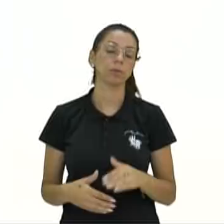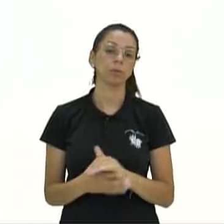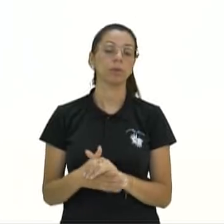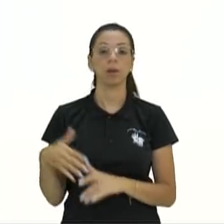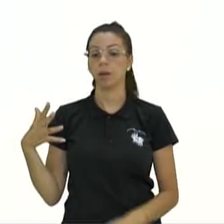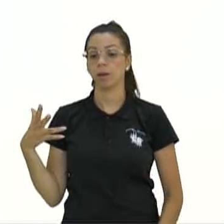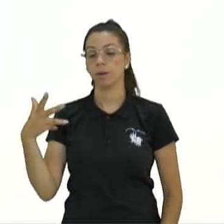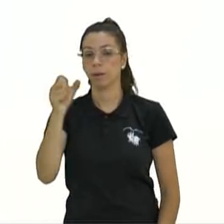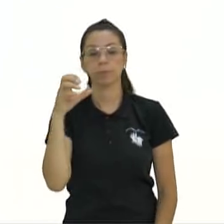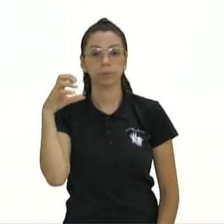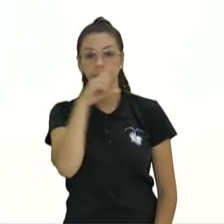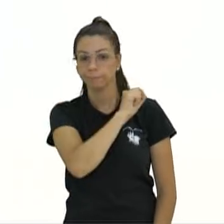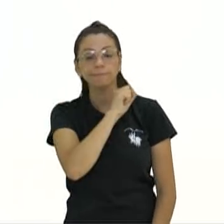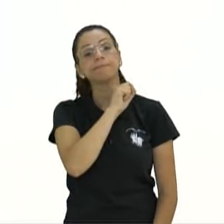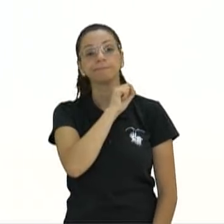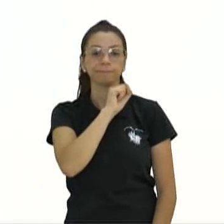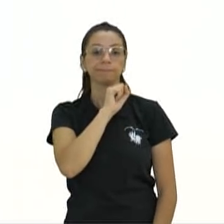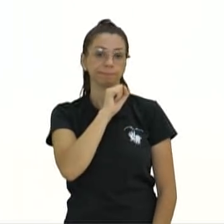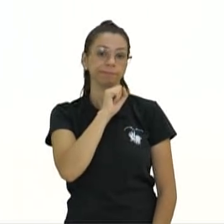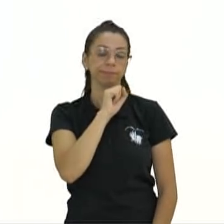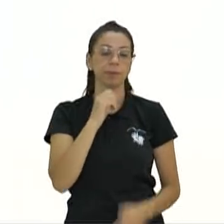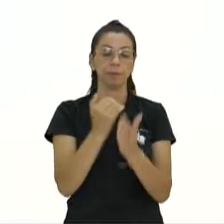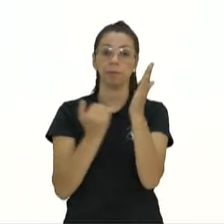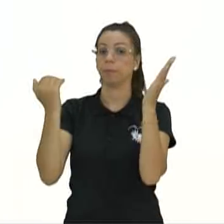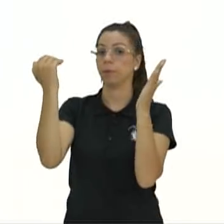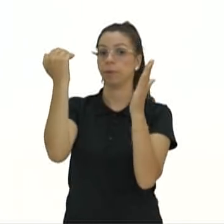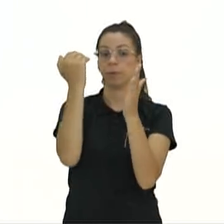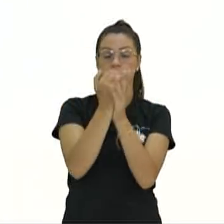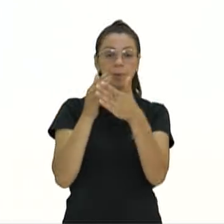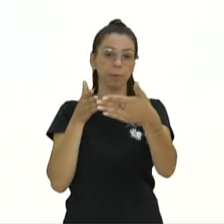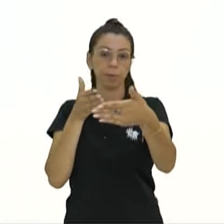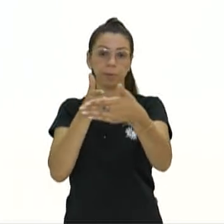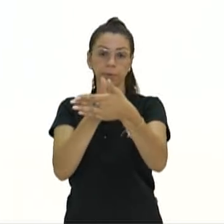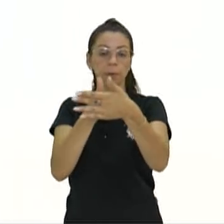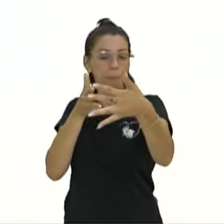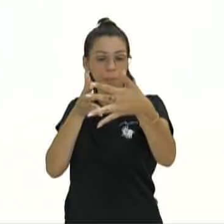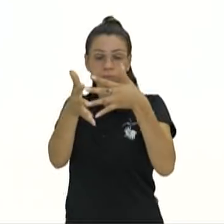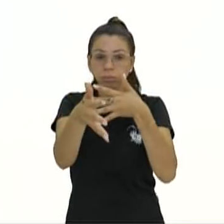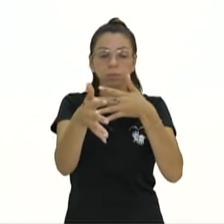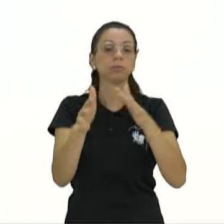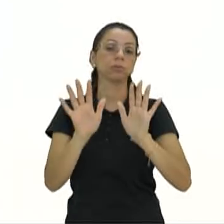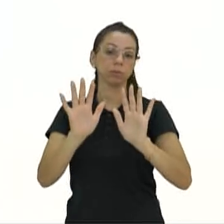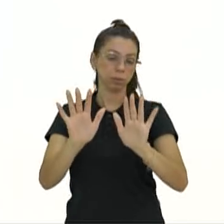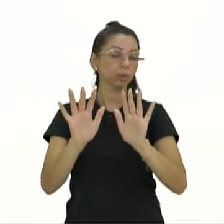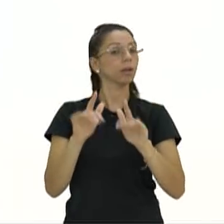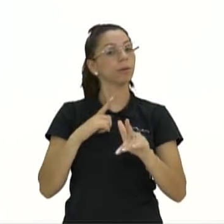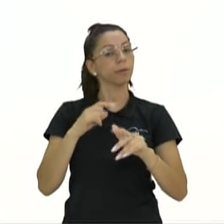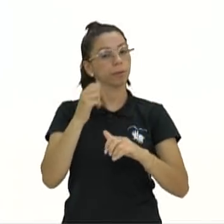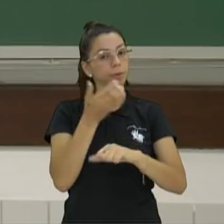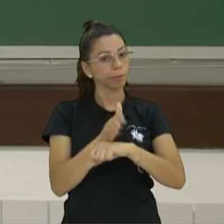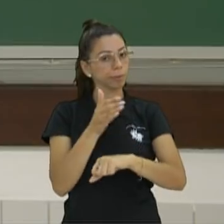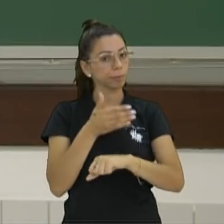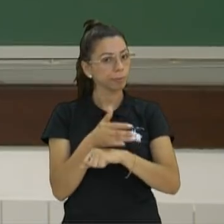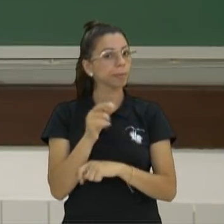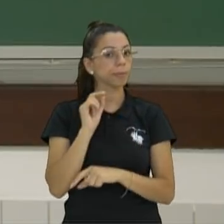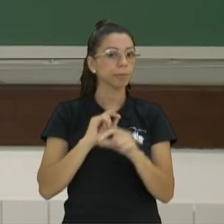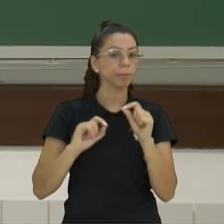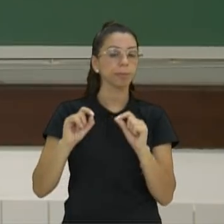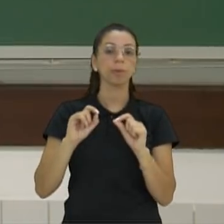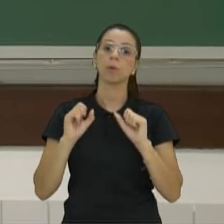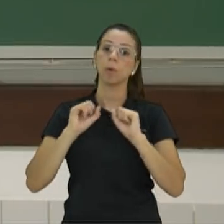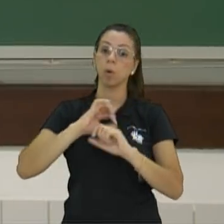ágil e superando seus limites. Então, o parkour é aquele esporte que tem a seguinte ideia: